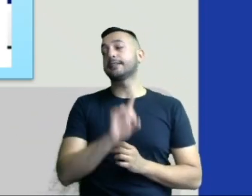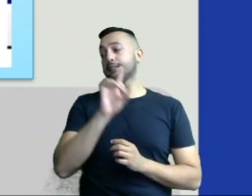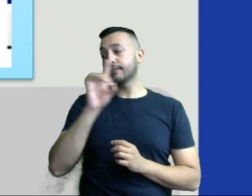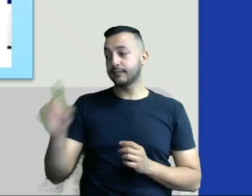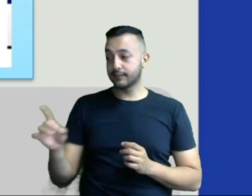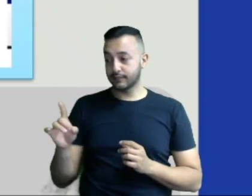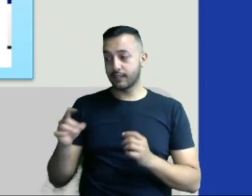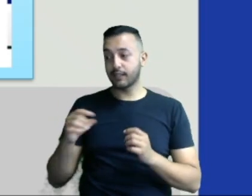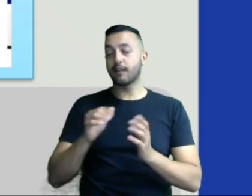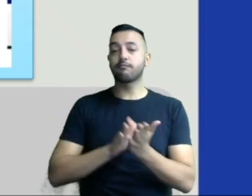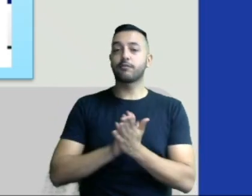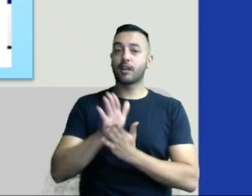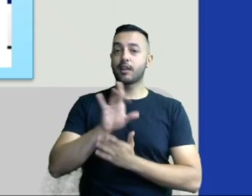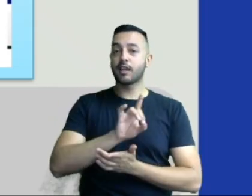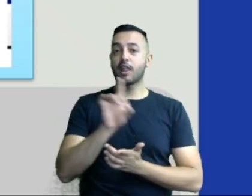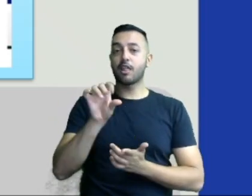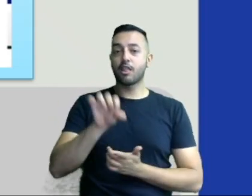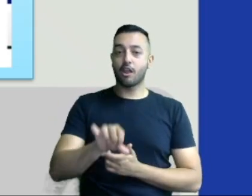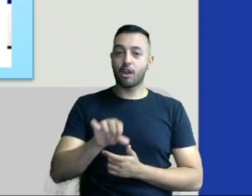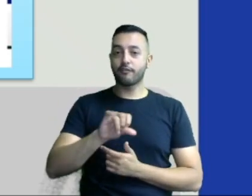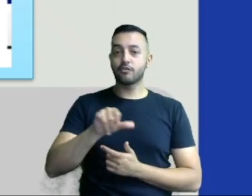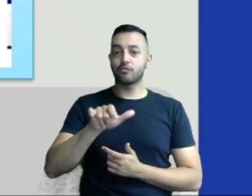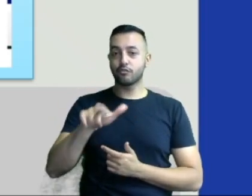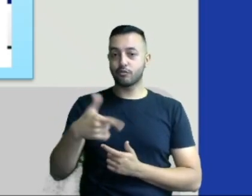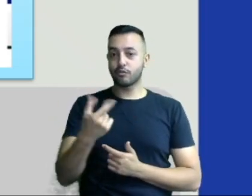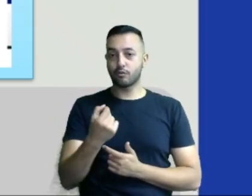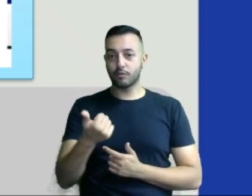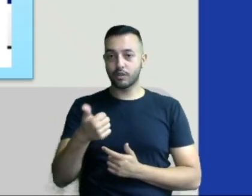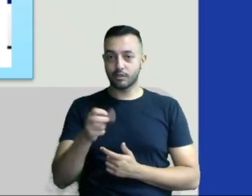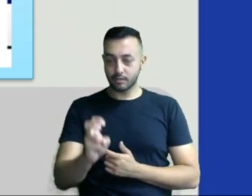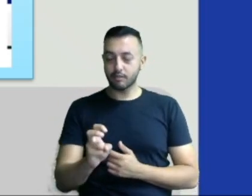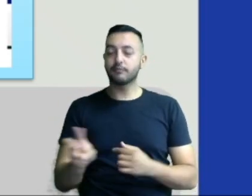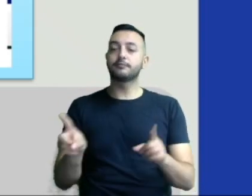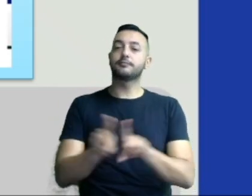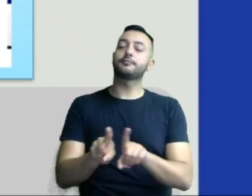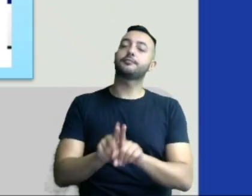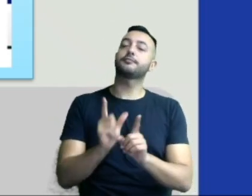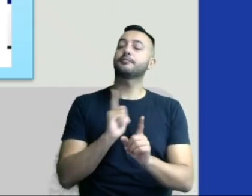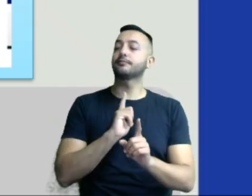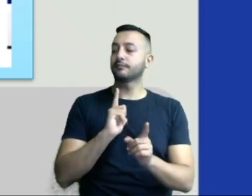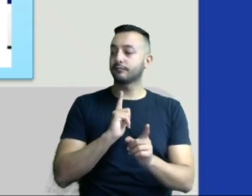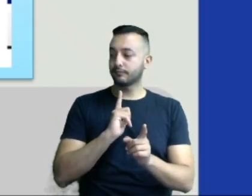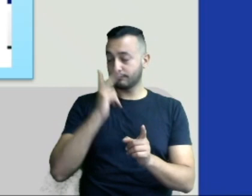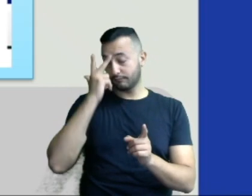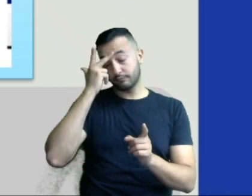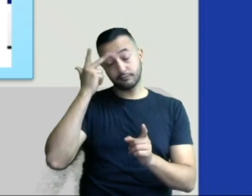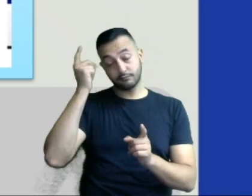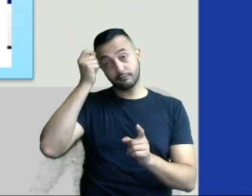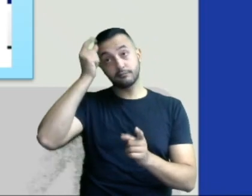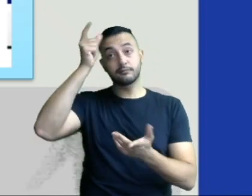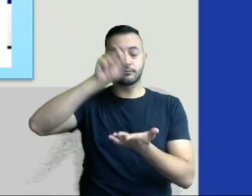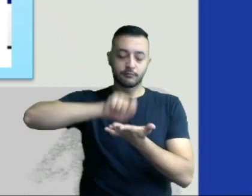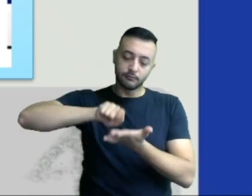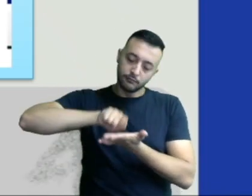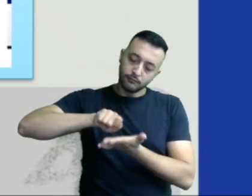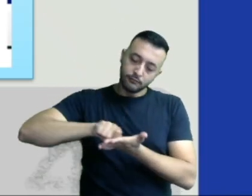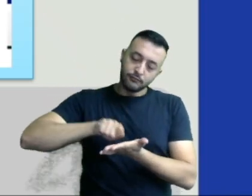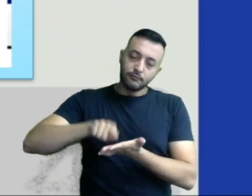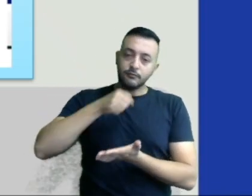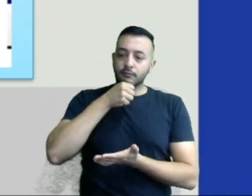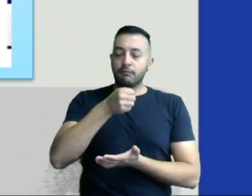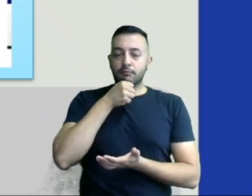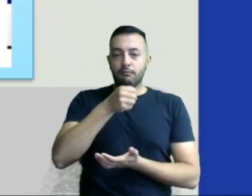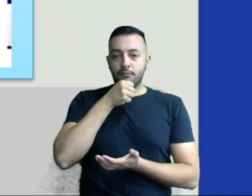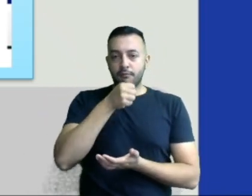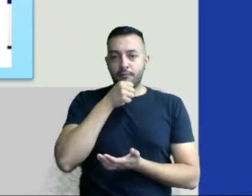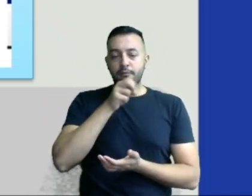foi publicada, dia 9/7/2015, e a gente tem também aqui o autor dessa